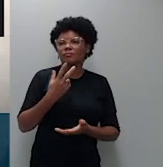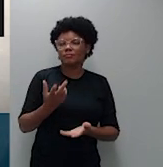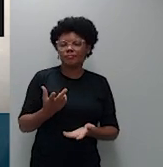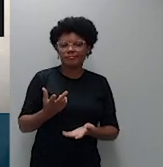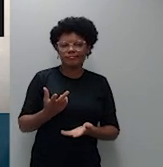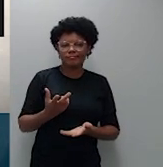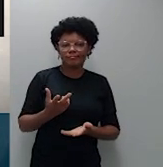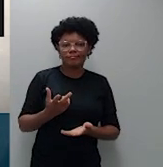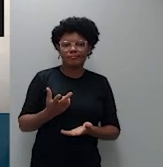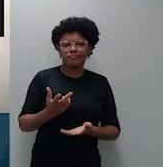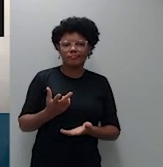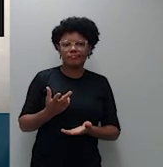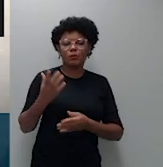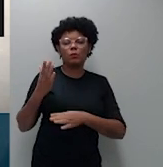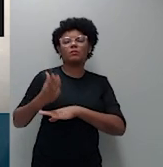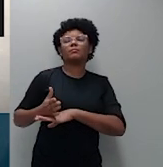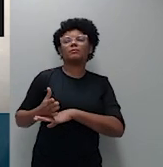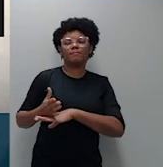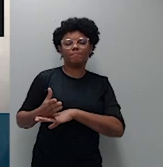passado